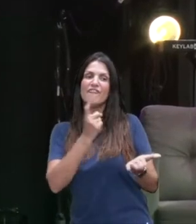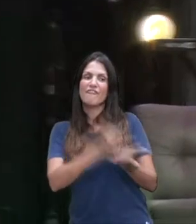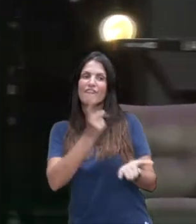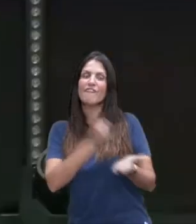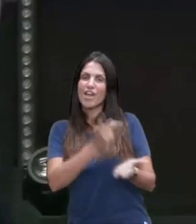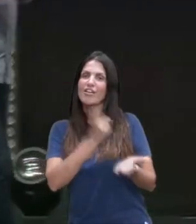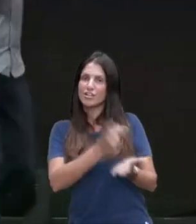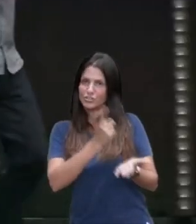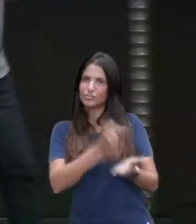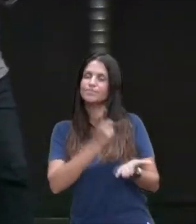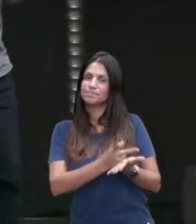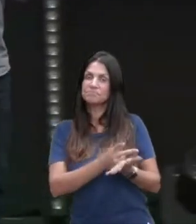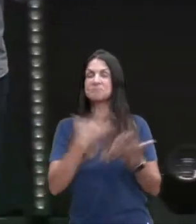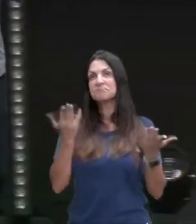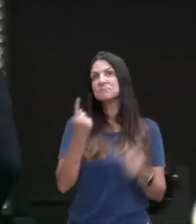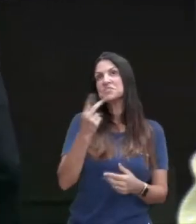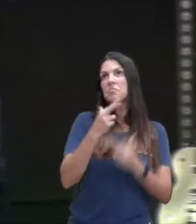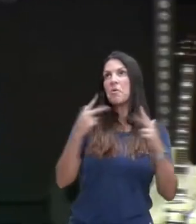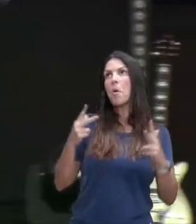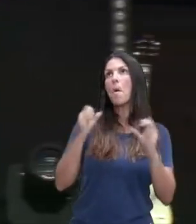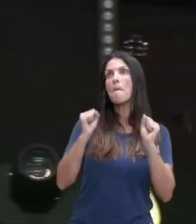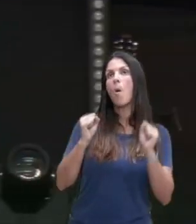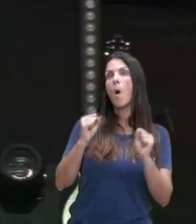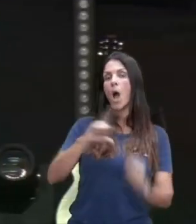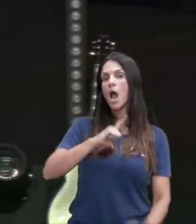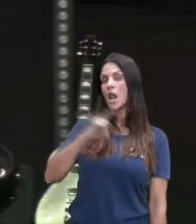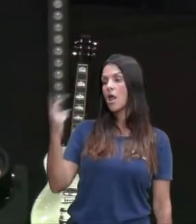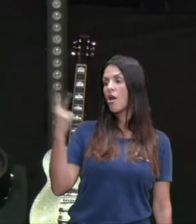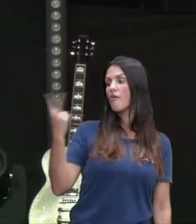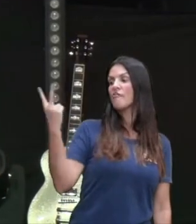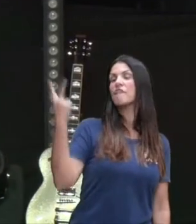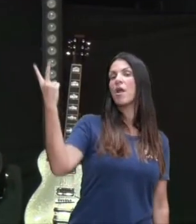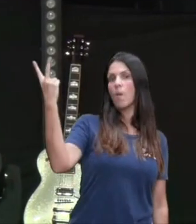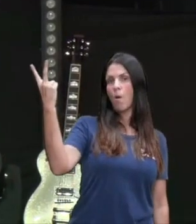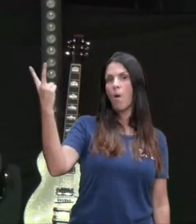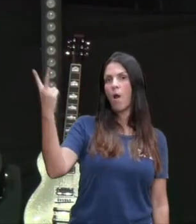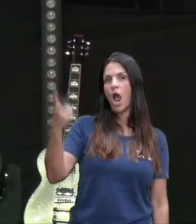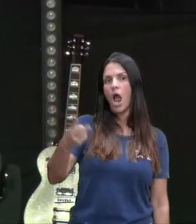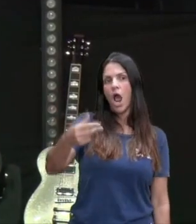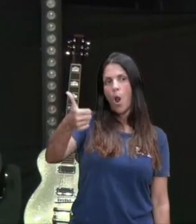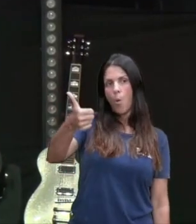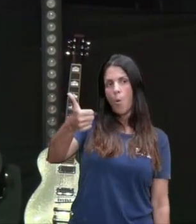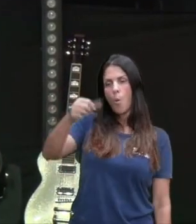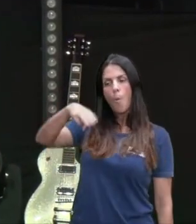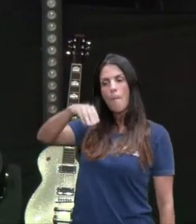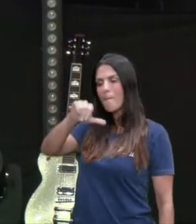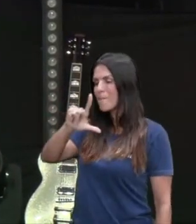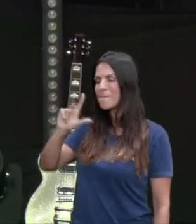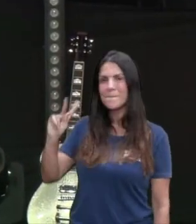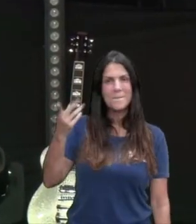uma coisa pode ter um valor de 1 milhão de reais pode ser vendida por 500.000 sim ou não